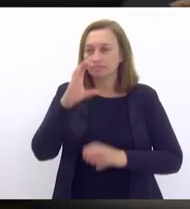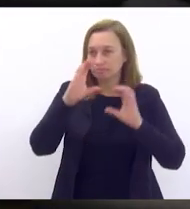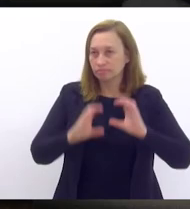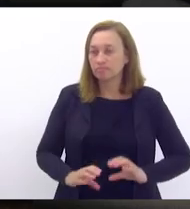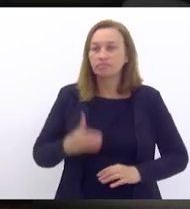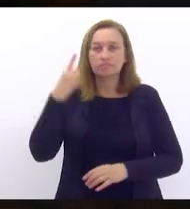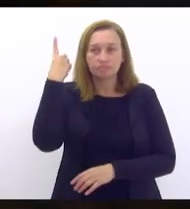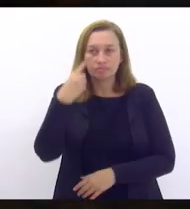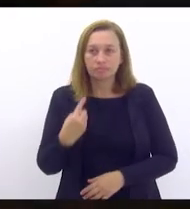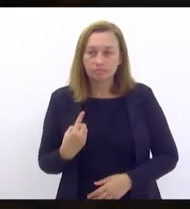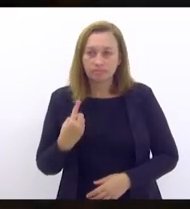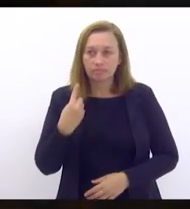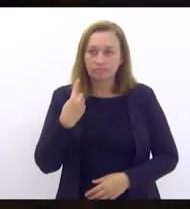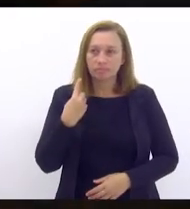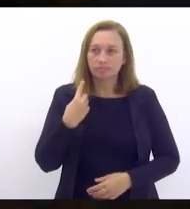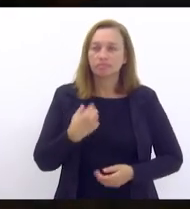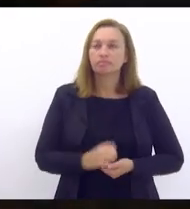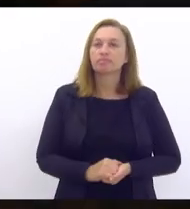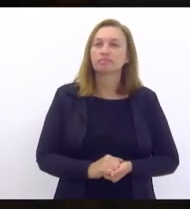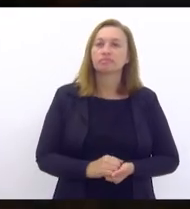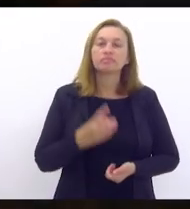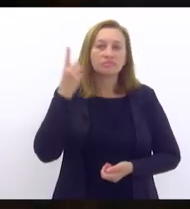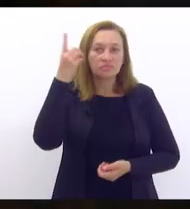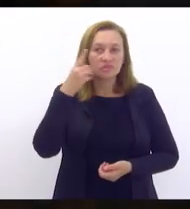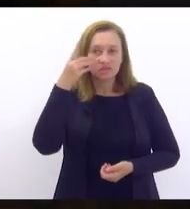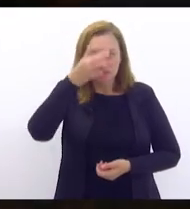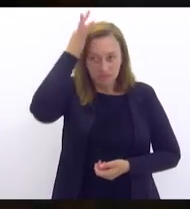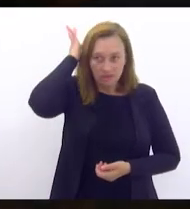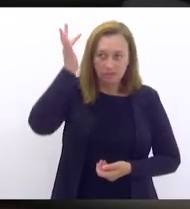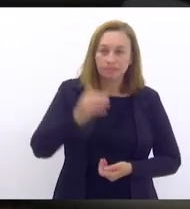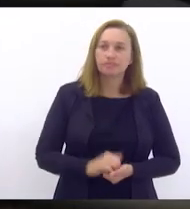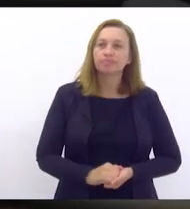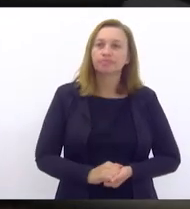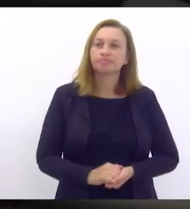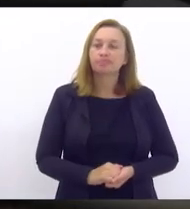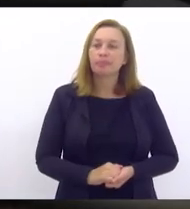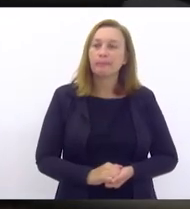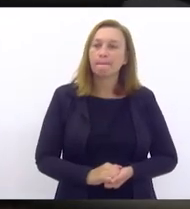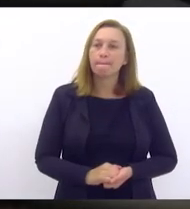deputada Dani Monteiro, deputado Fred Pacheco.